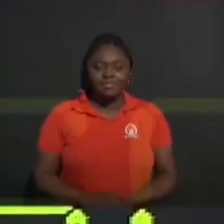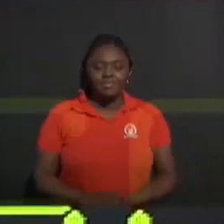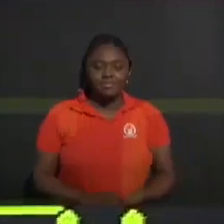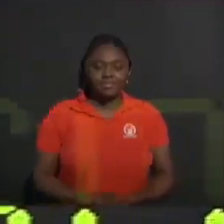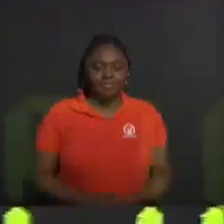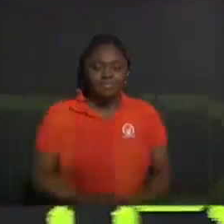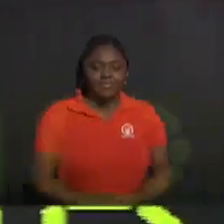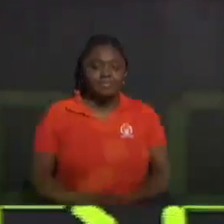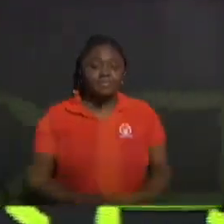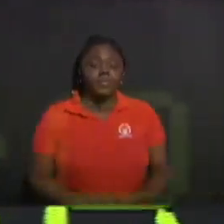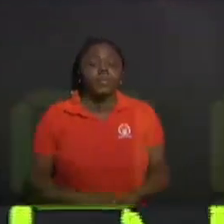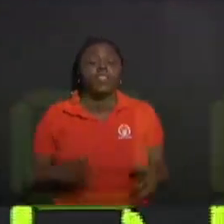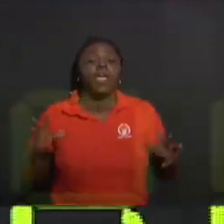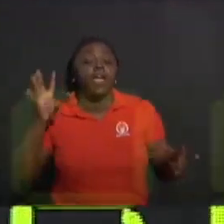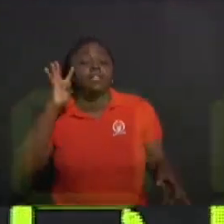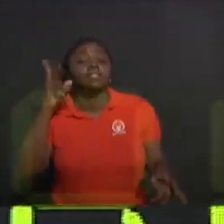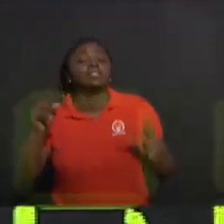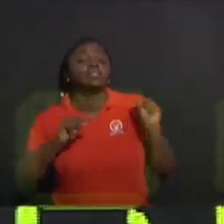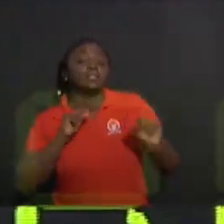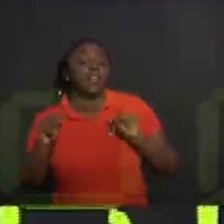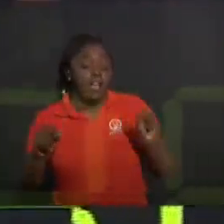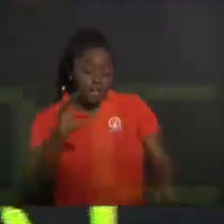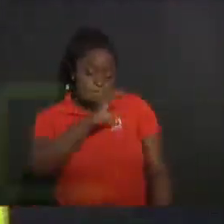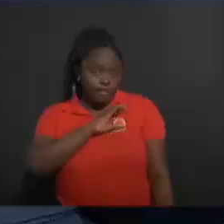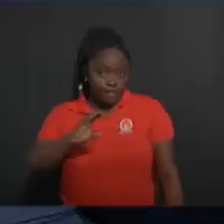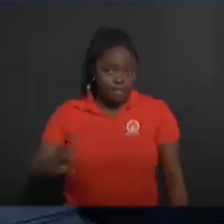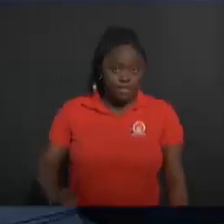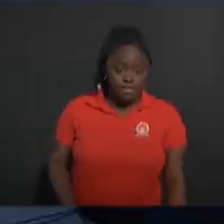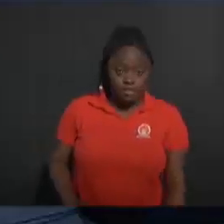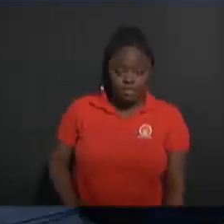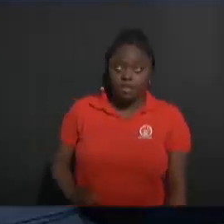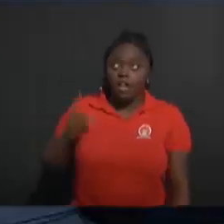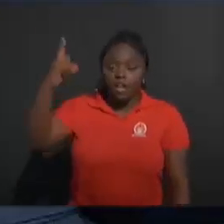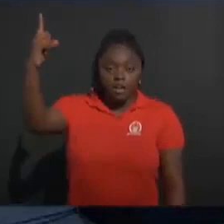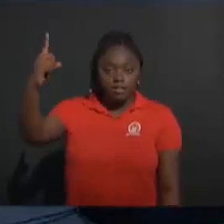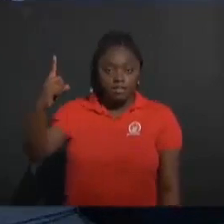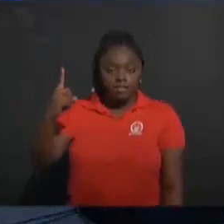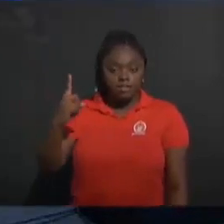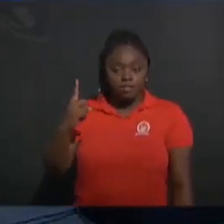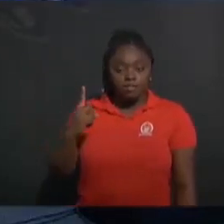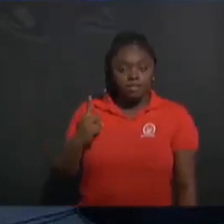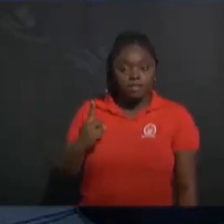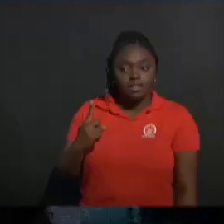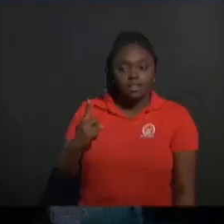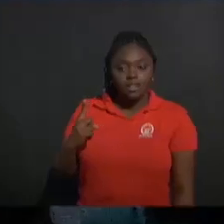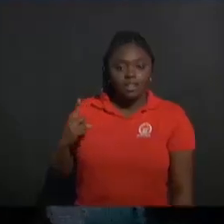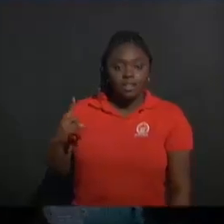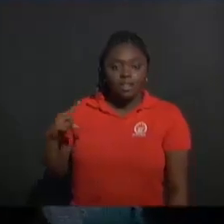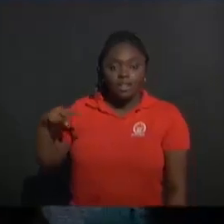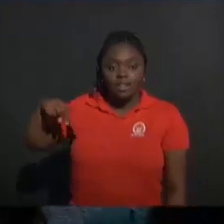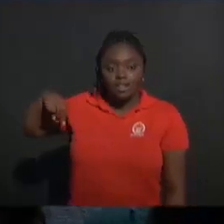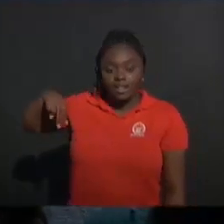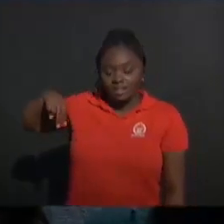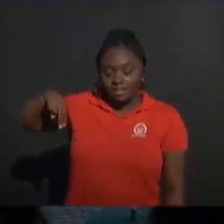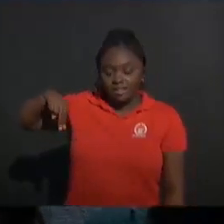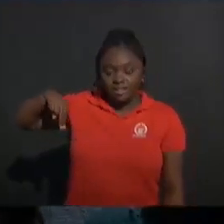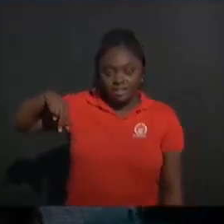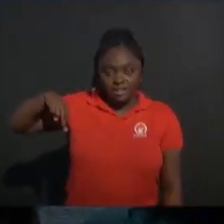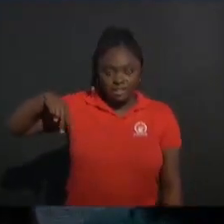Não, sério agora, sabe o que eles achavam? Que Cristo viria caminhando por cima do... Eu não estou brincando.